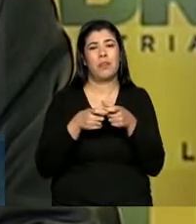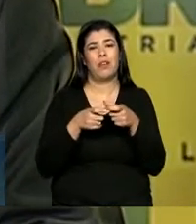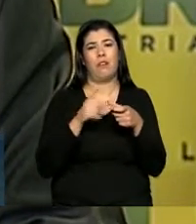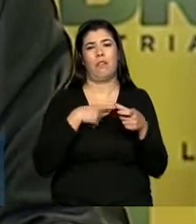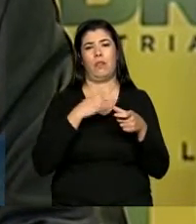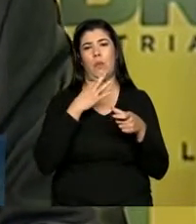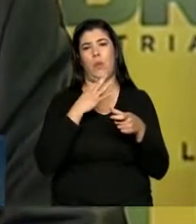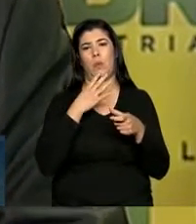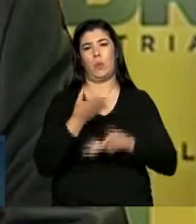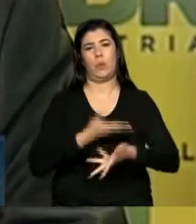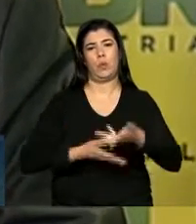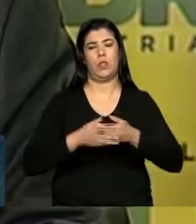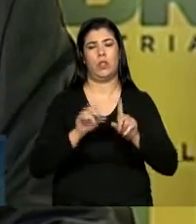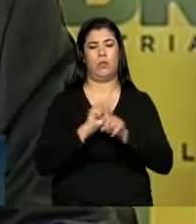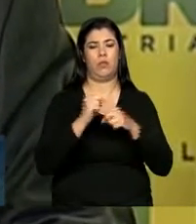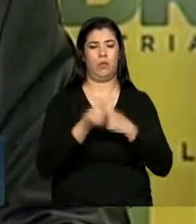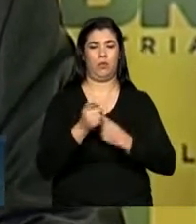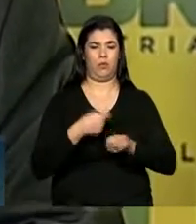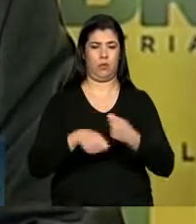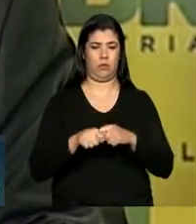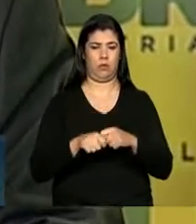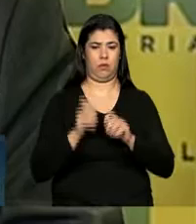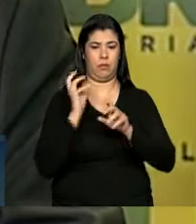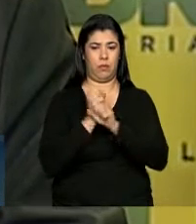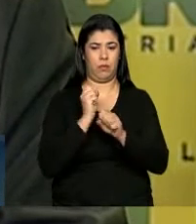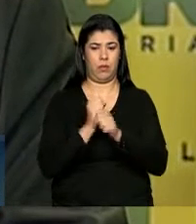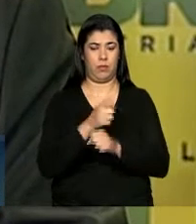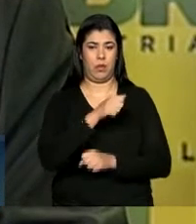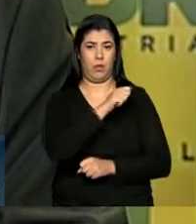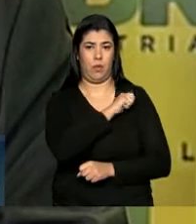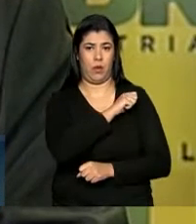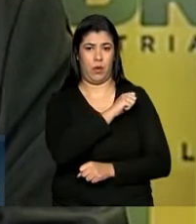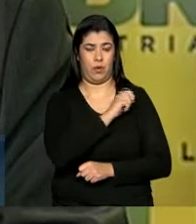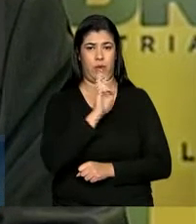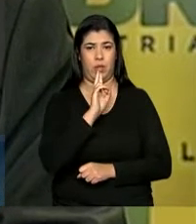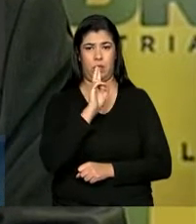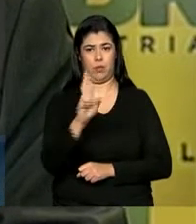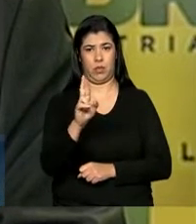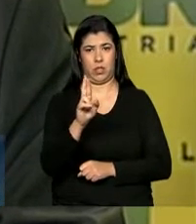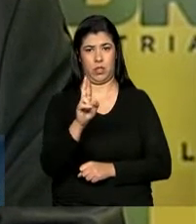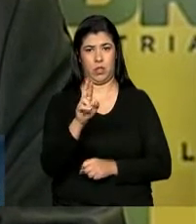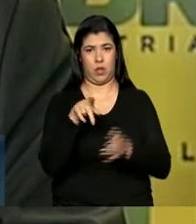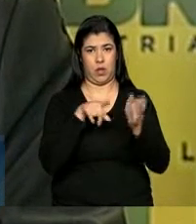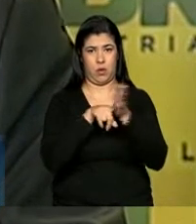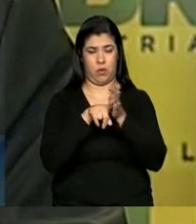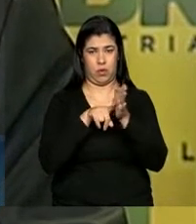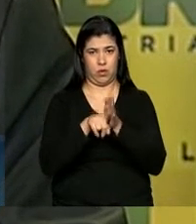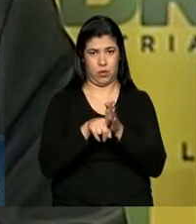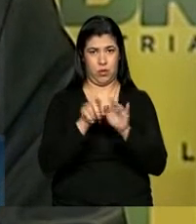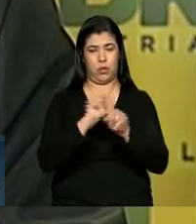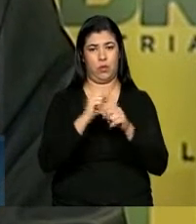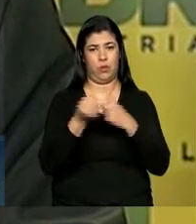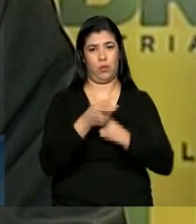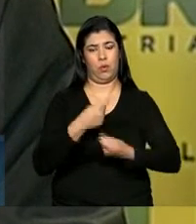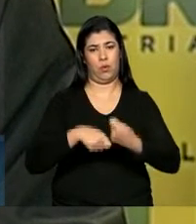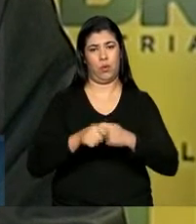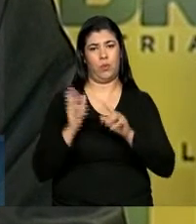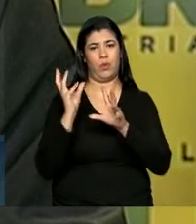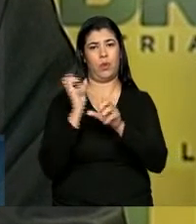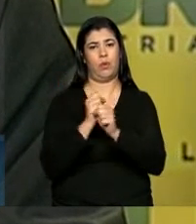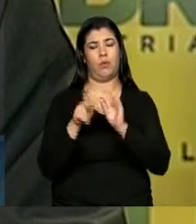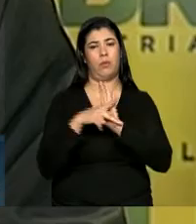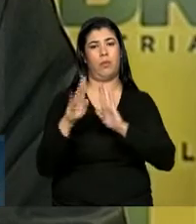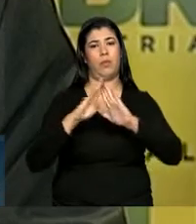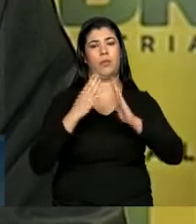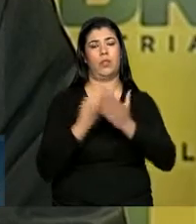não. Esse número vai ser calculado sempre. Agora, o aluno respondeu no Enem o questionário socioeconômico e a gente terá o cálculo dele. Geralmente, são